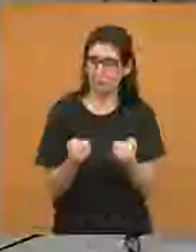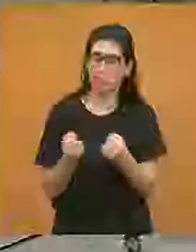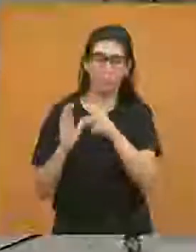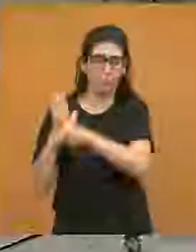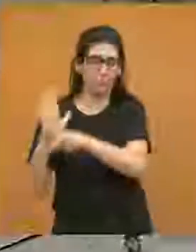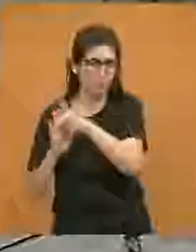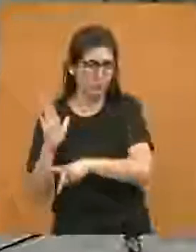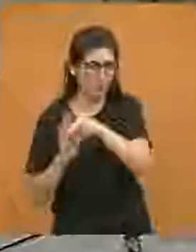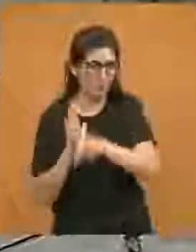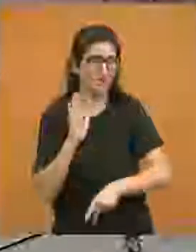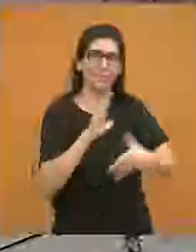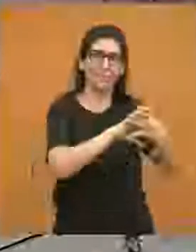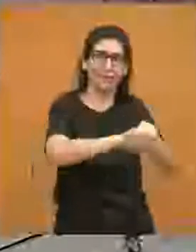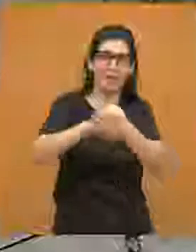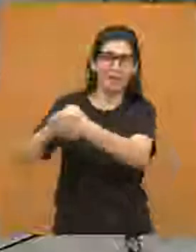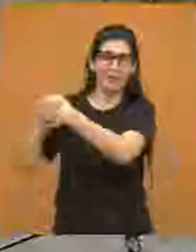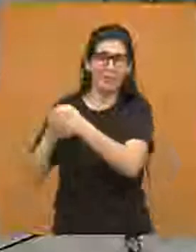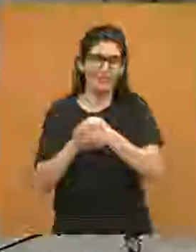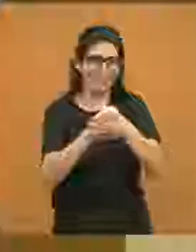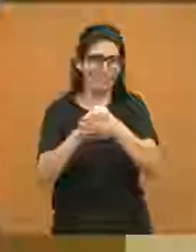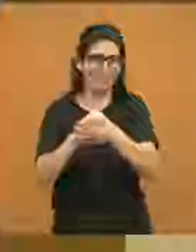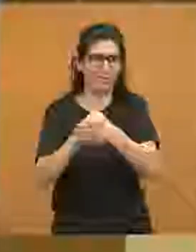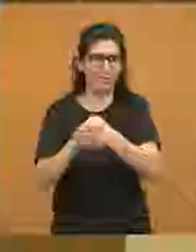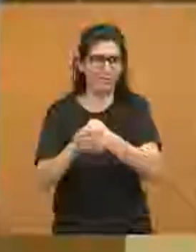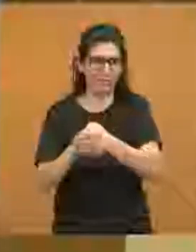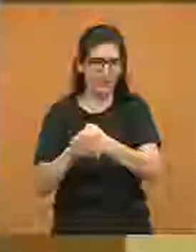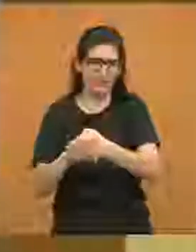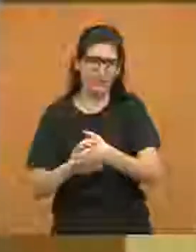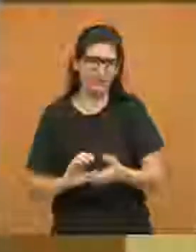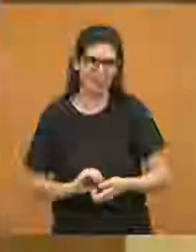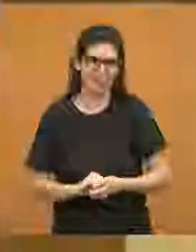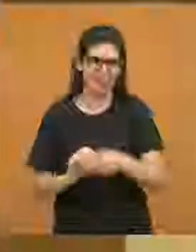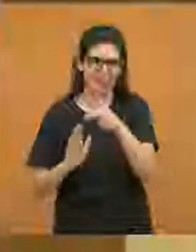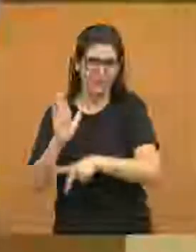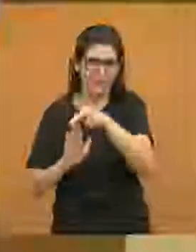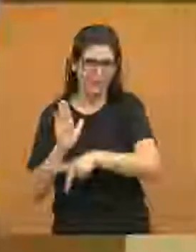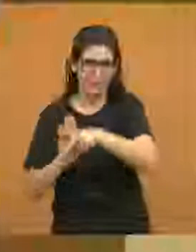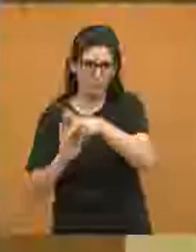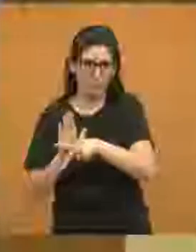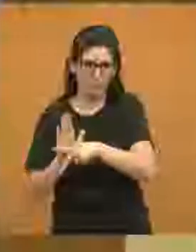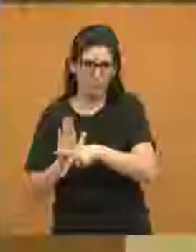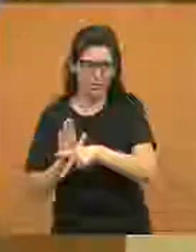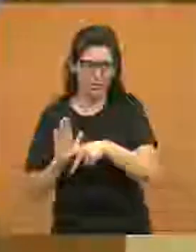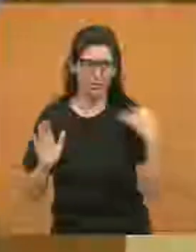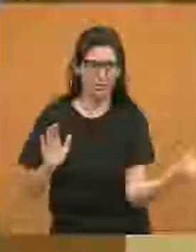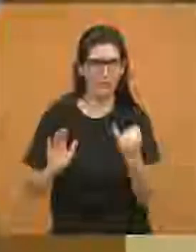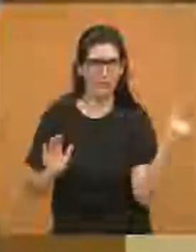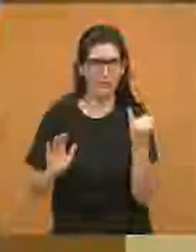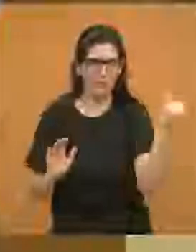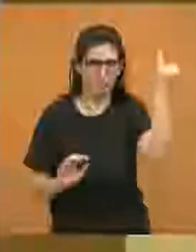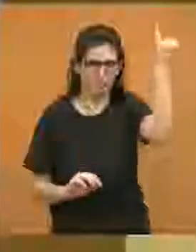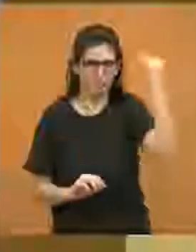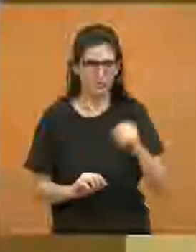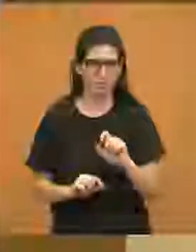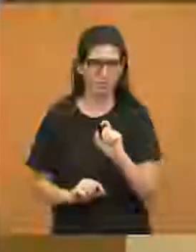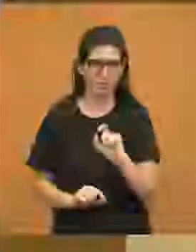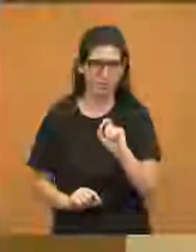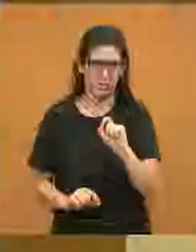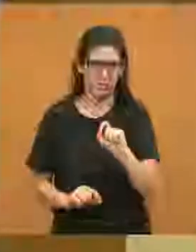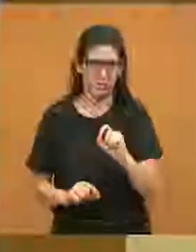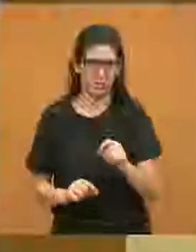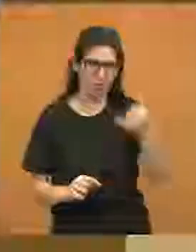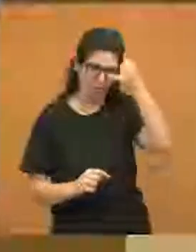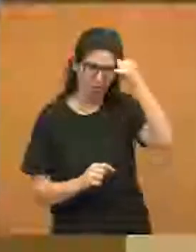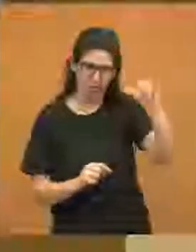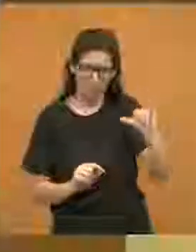Quero cumprimentar todos e dizer que esse projeto aqui, para nós, é de suma importância, porque ele visa combater